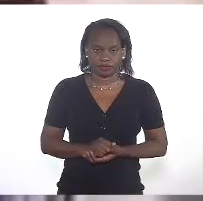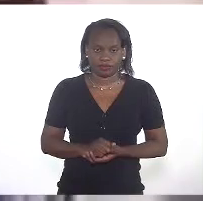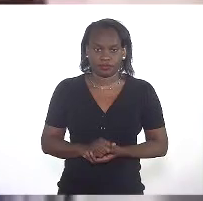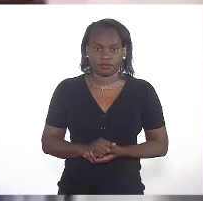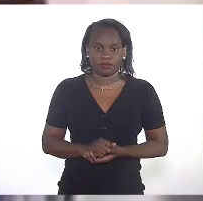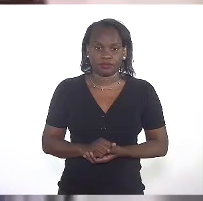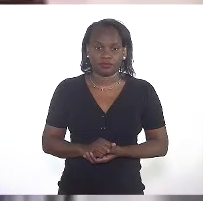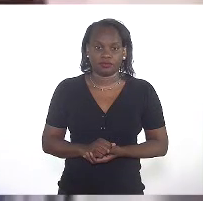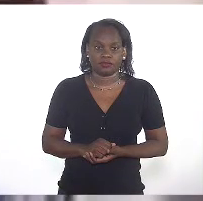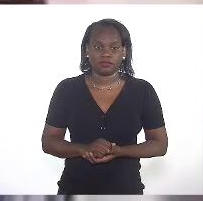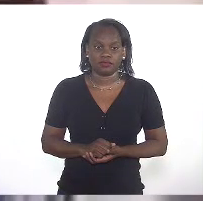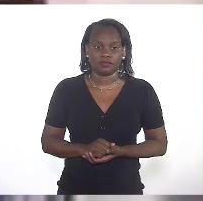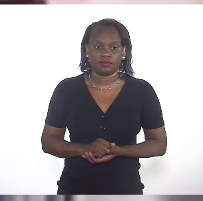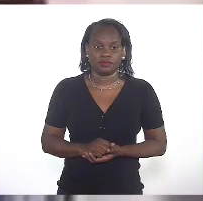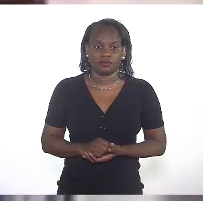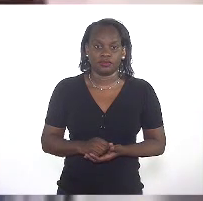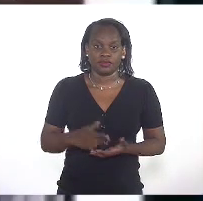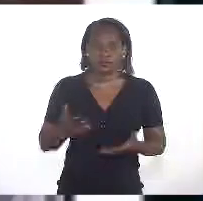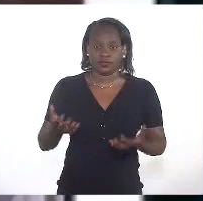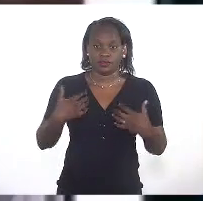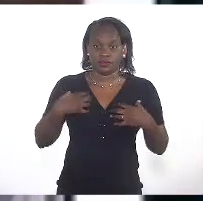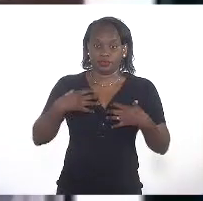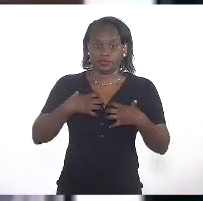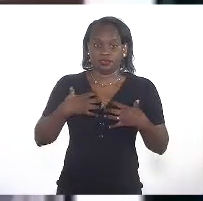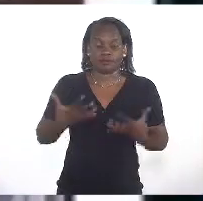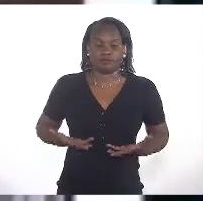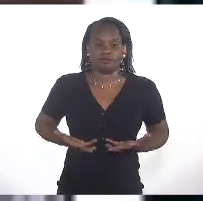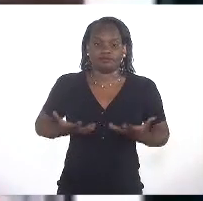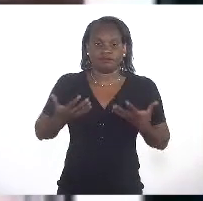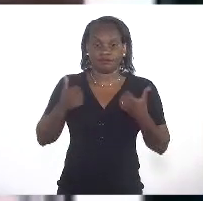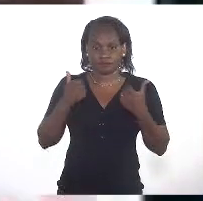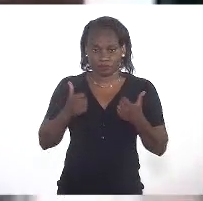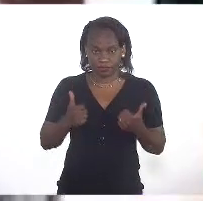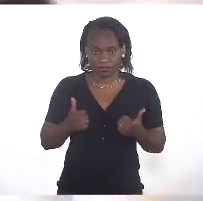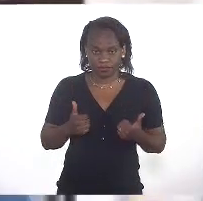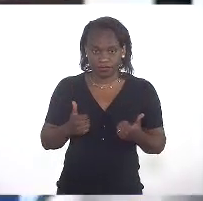A cultura alimenta a alma. Ela